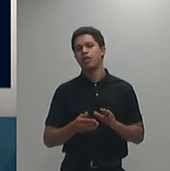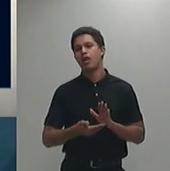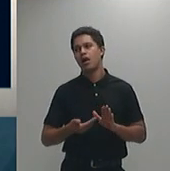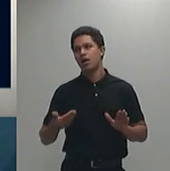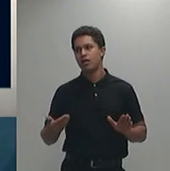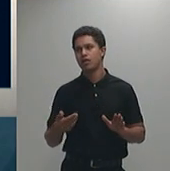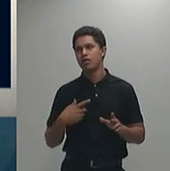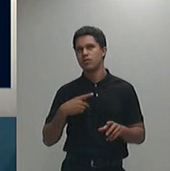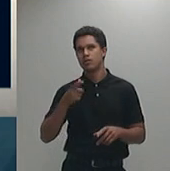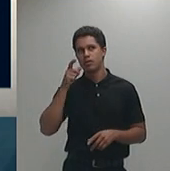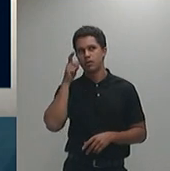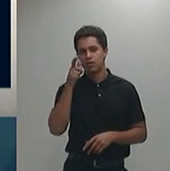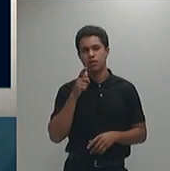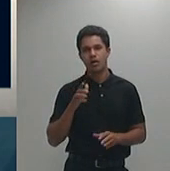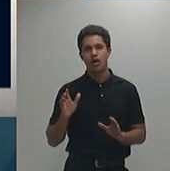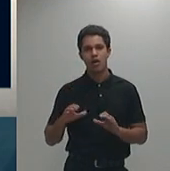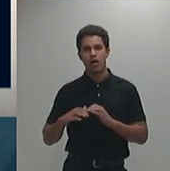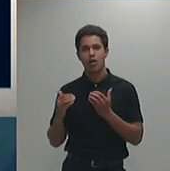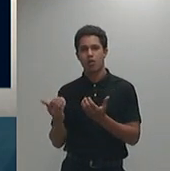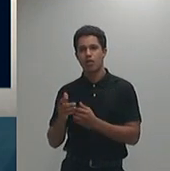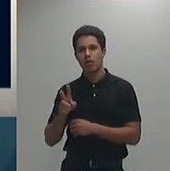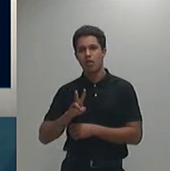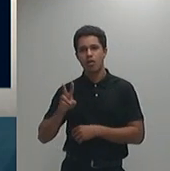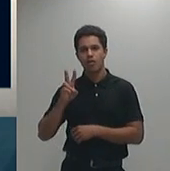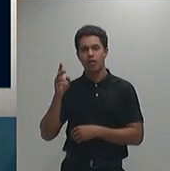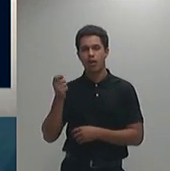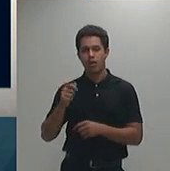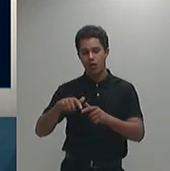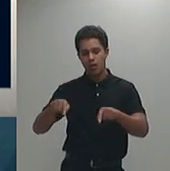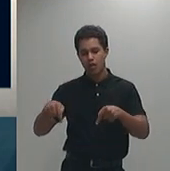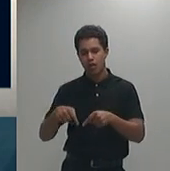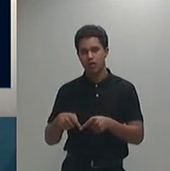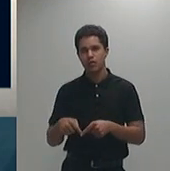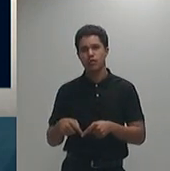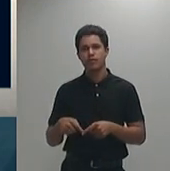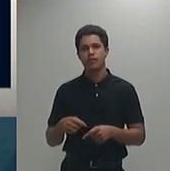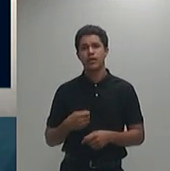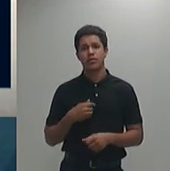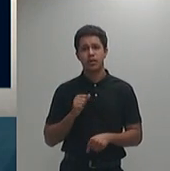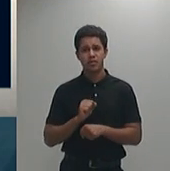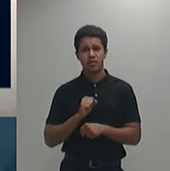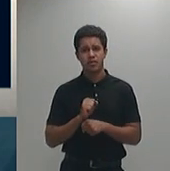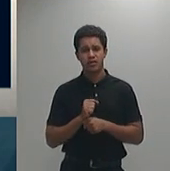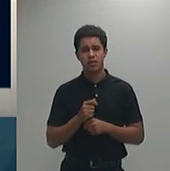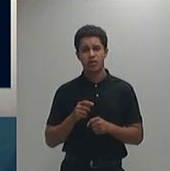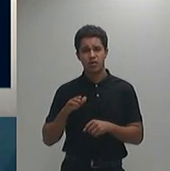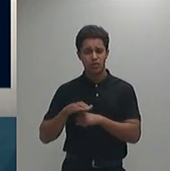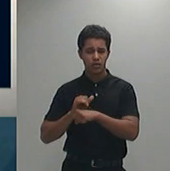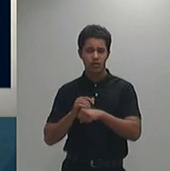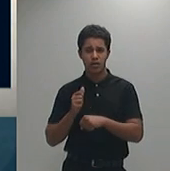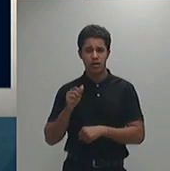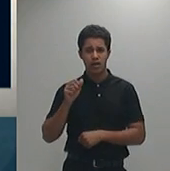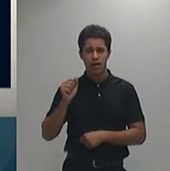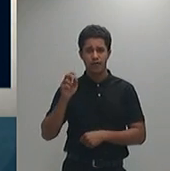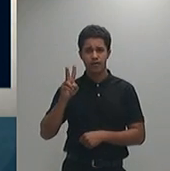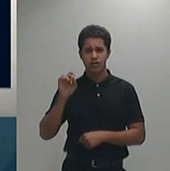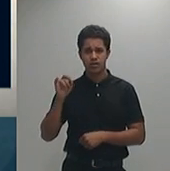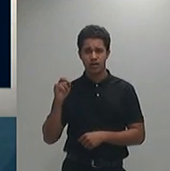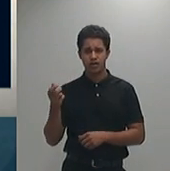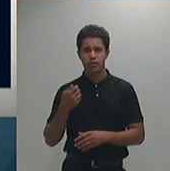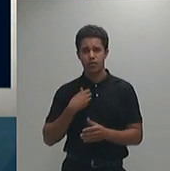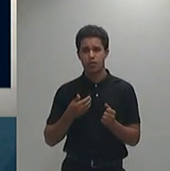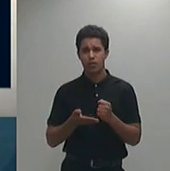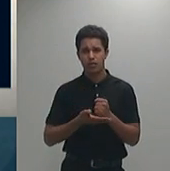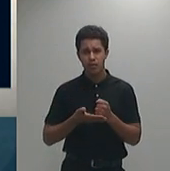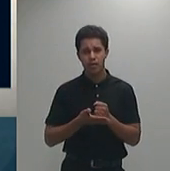perante a comissão de valores mobiliários para interrompeu para a convocação da a fim de que com base na figura 115 da Lei das sociedades